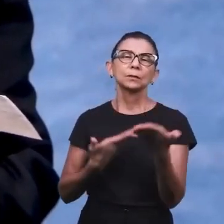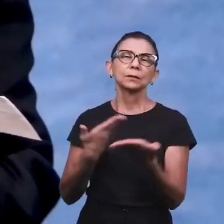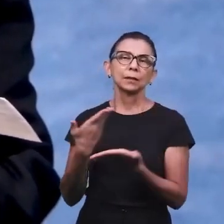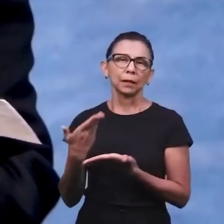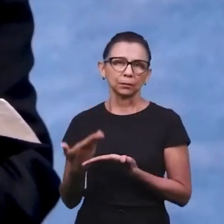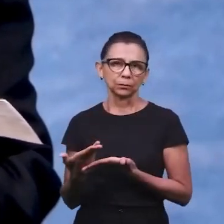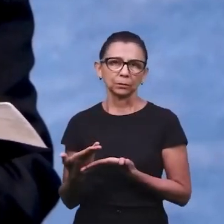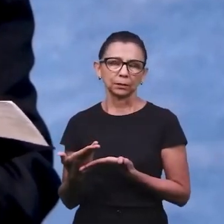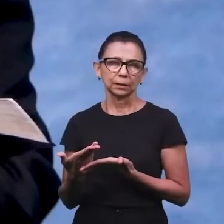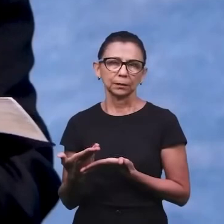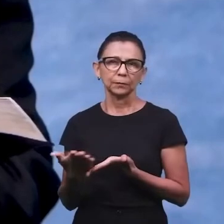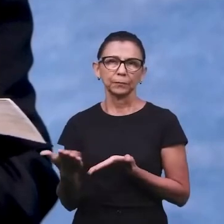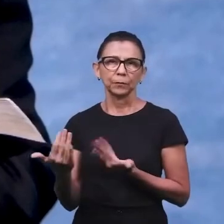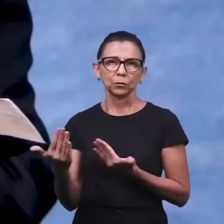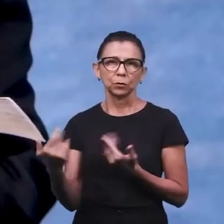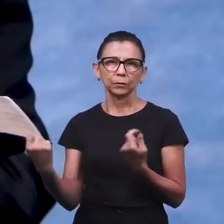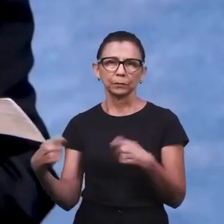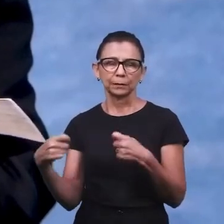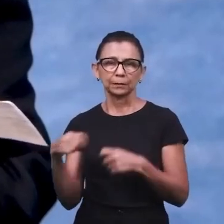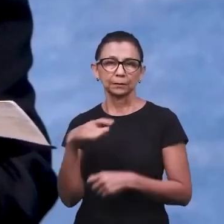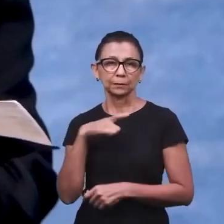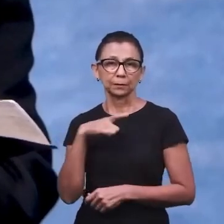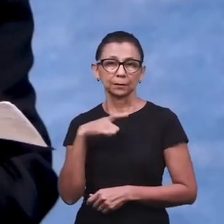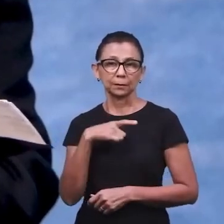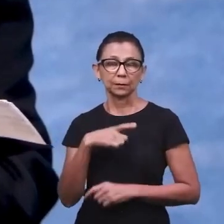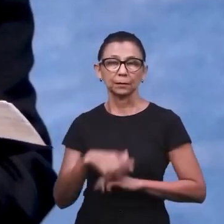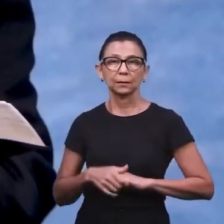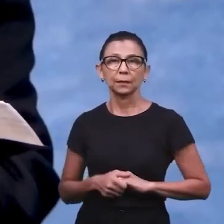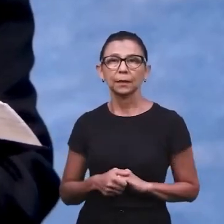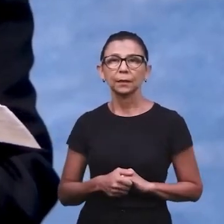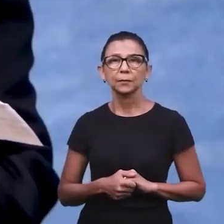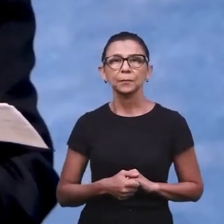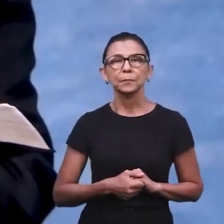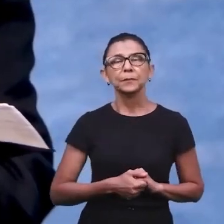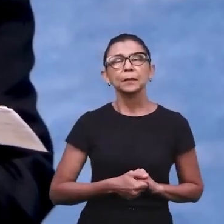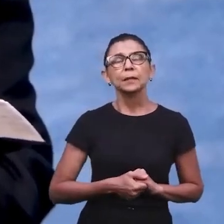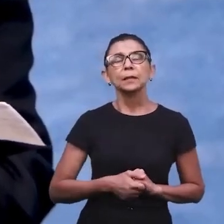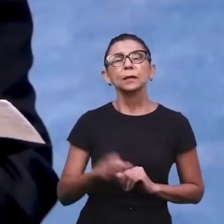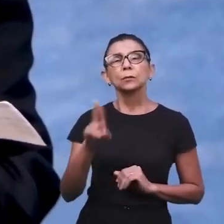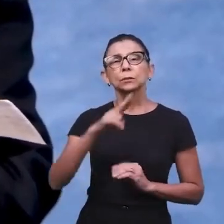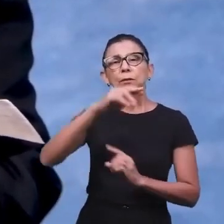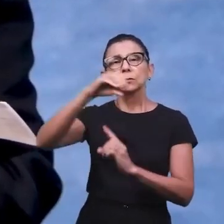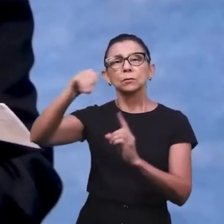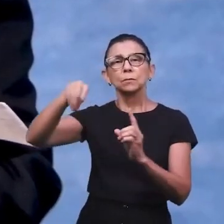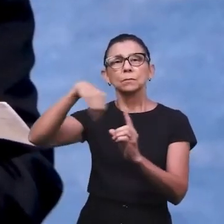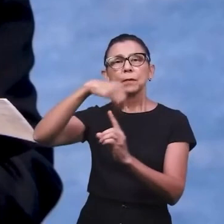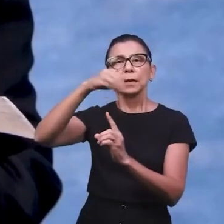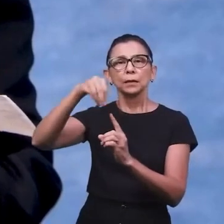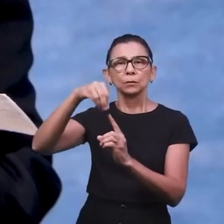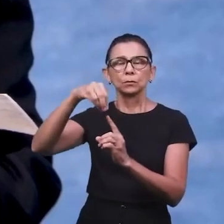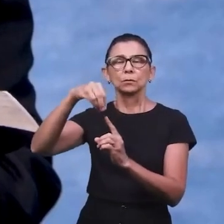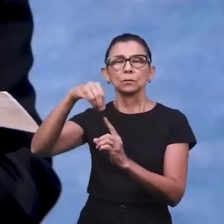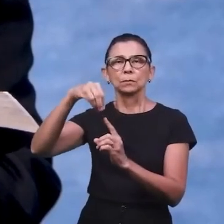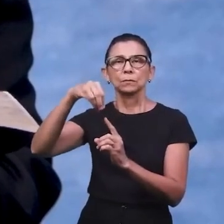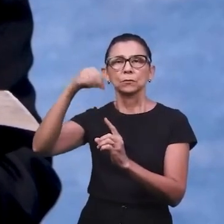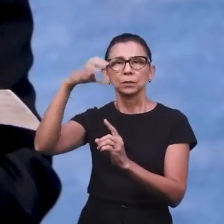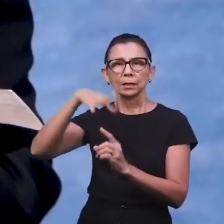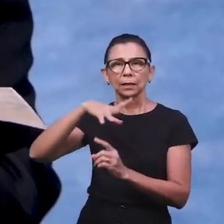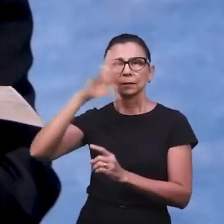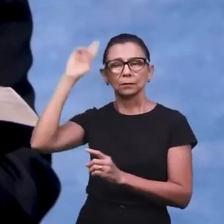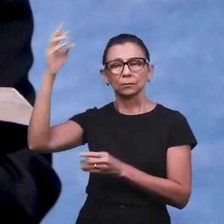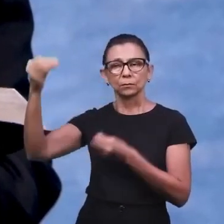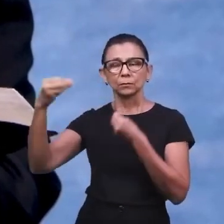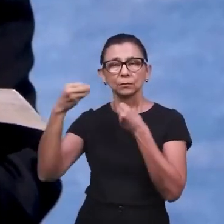jovem deve ter com relação àquilo que é o recurso que Deus põe na mão do seu servos eles o texto diz